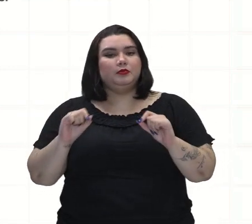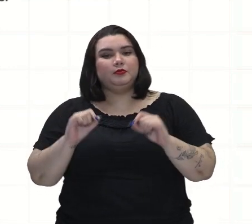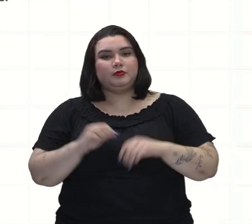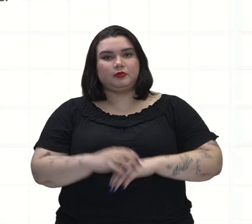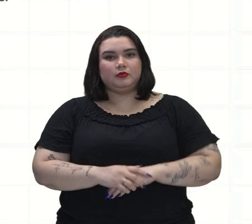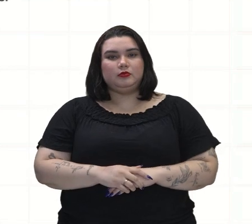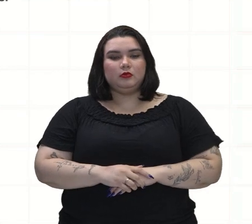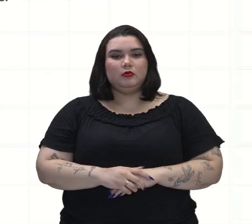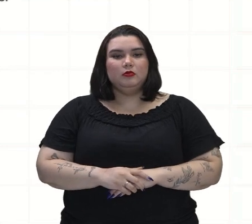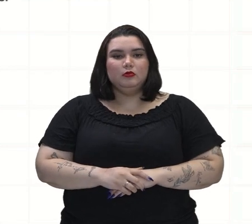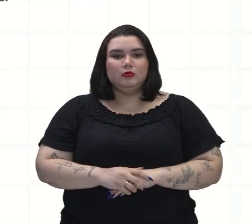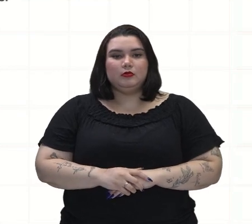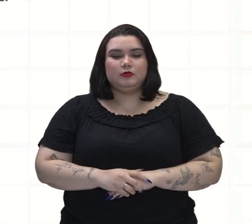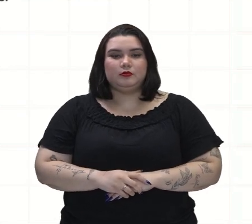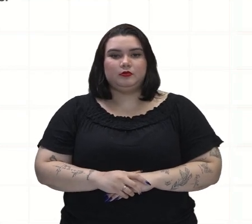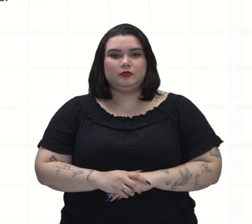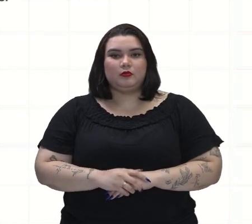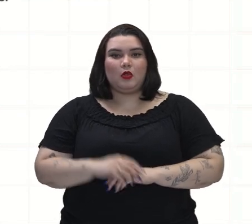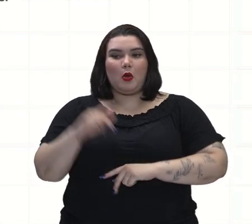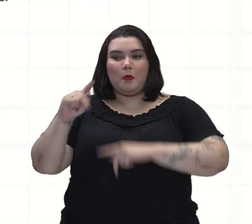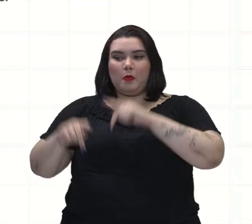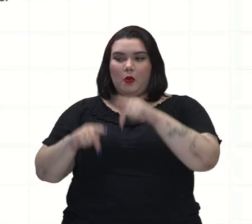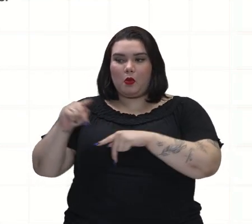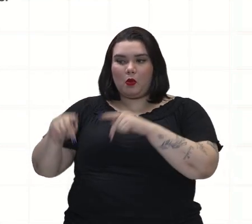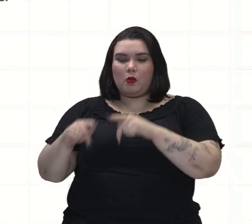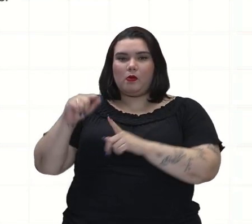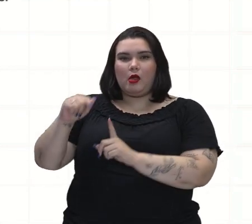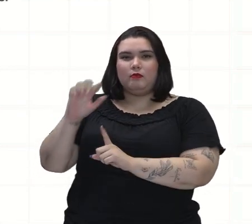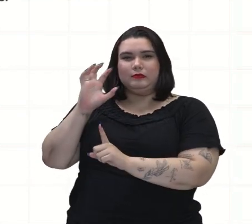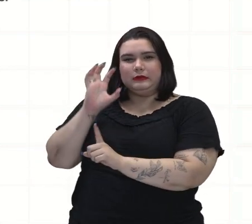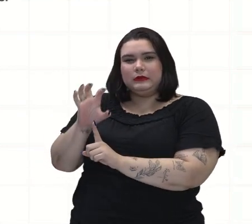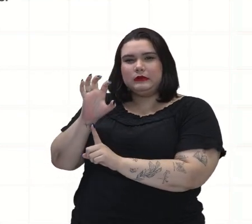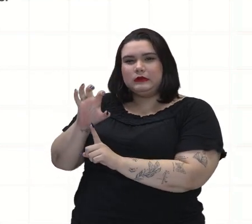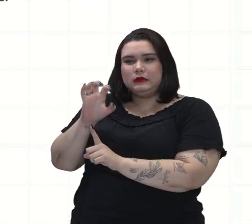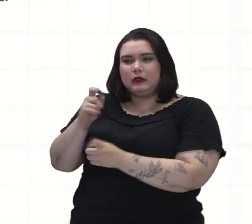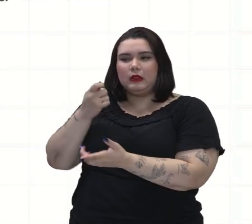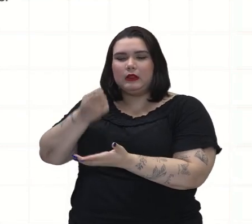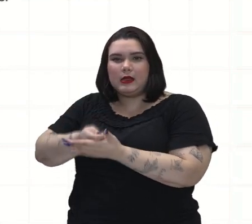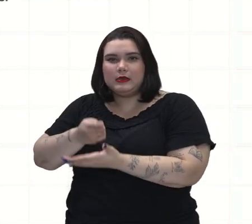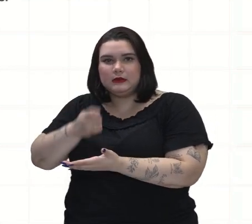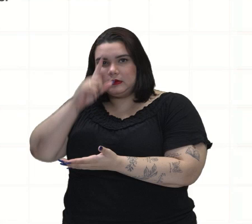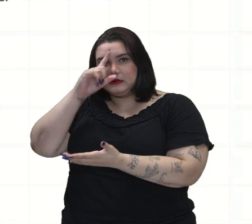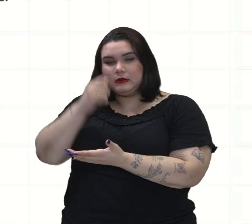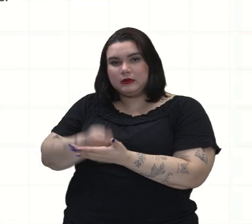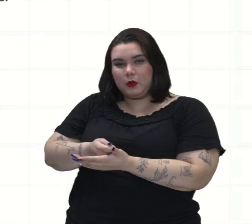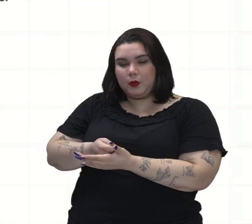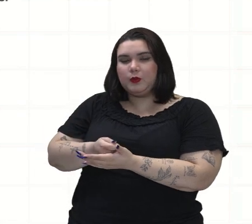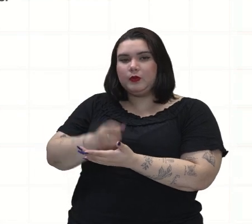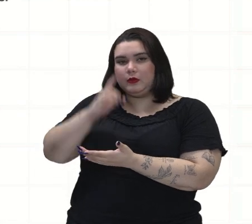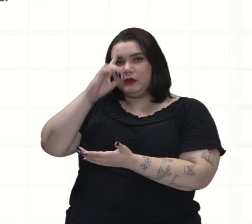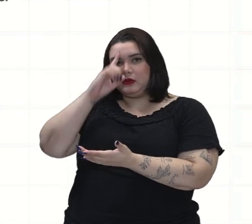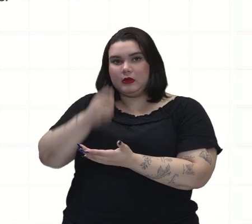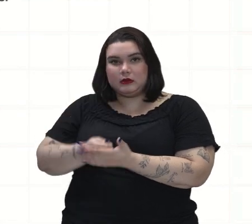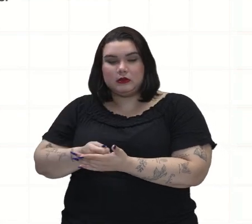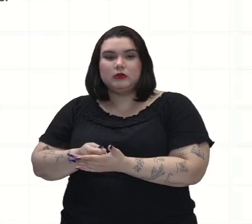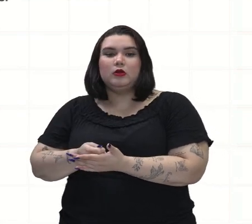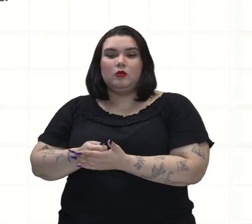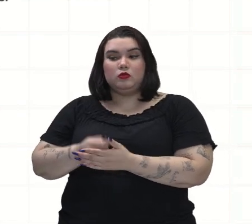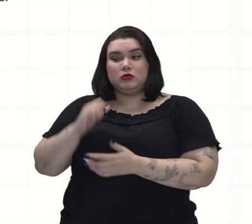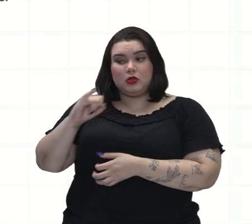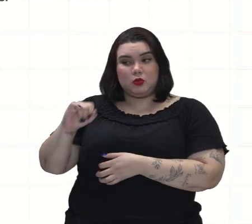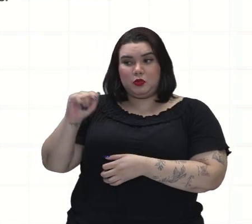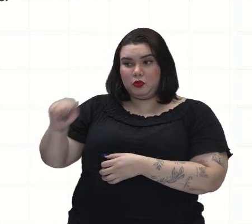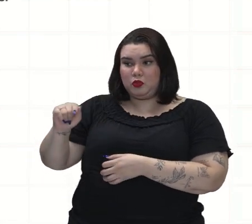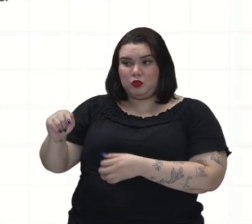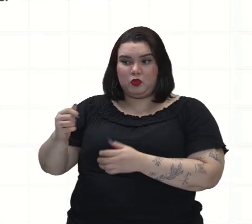levar esse povo a tomar aquela decisão, sendo coagido. Ou você luta ao meu lado,